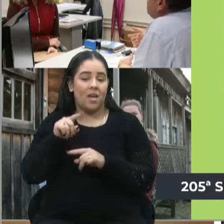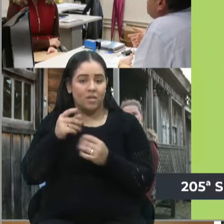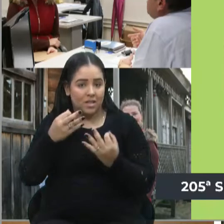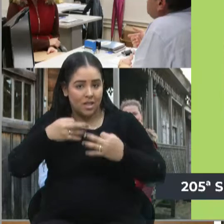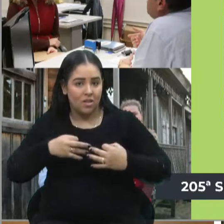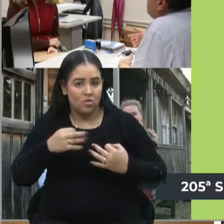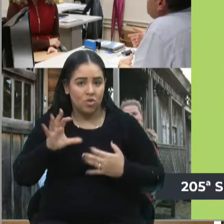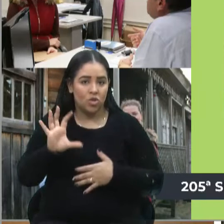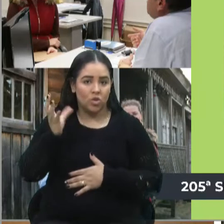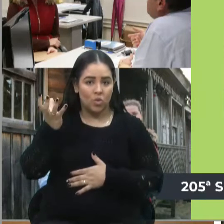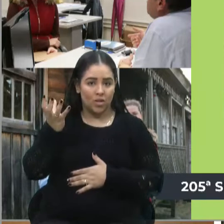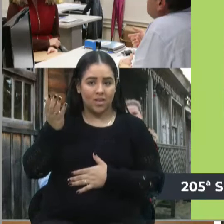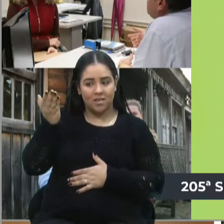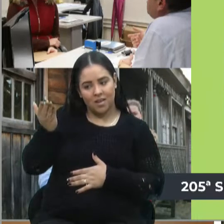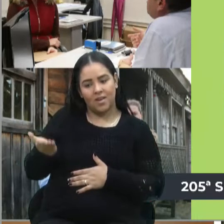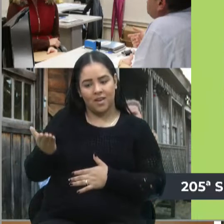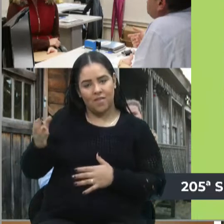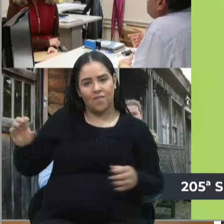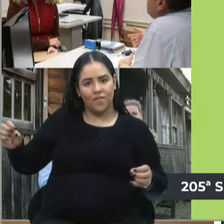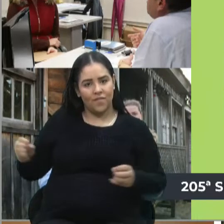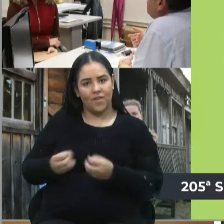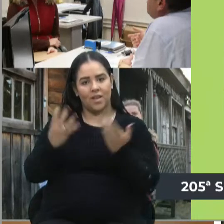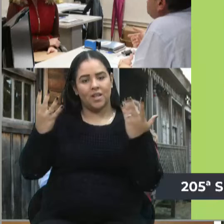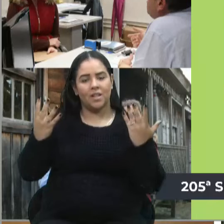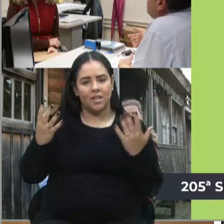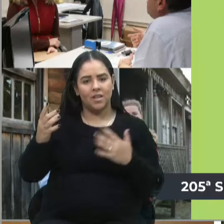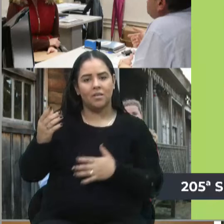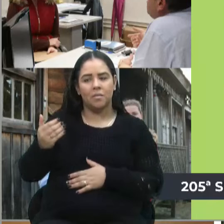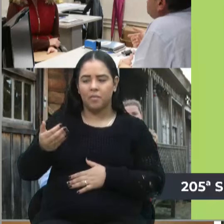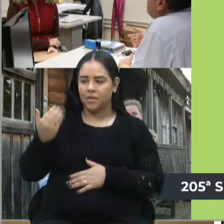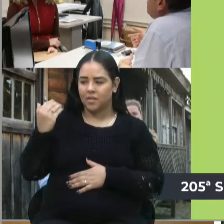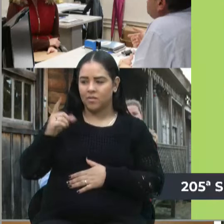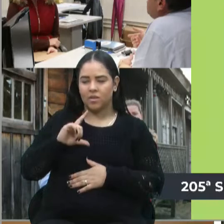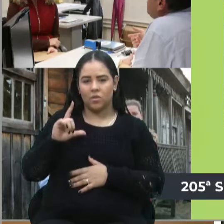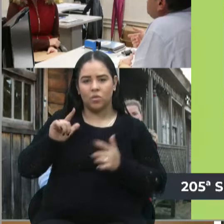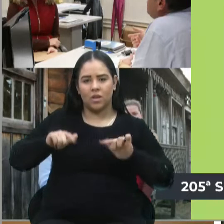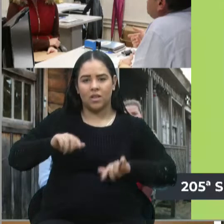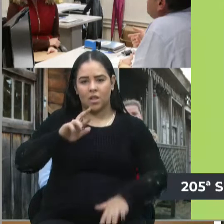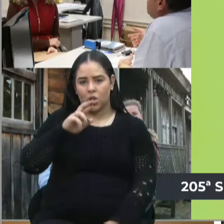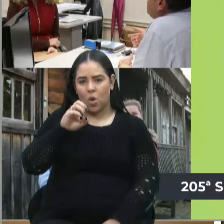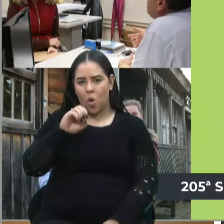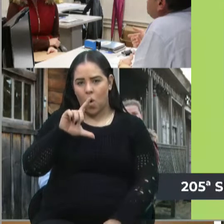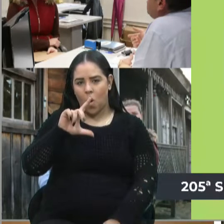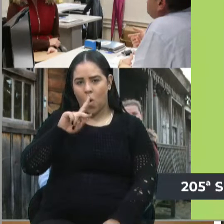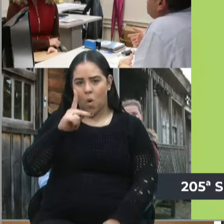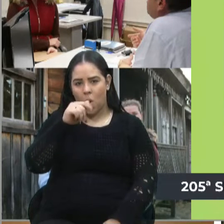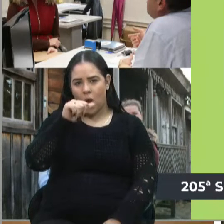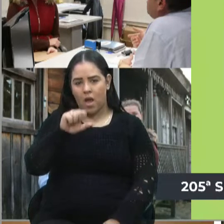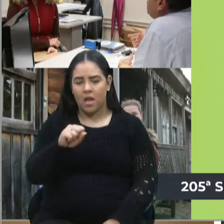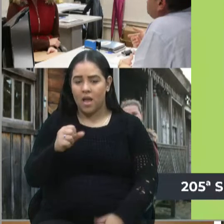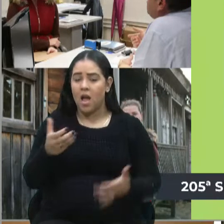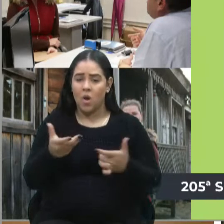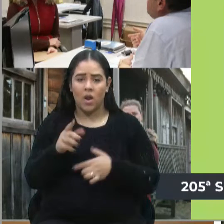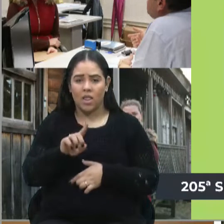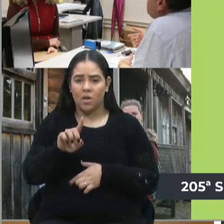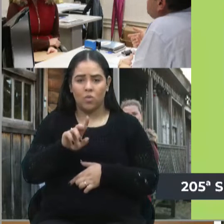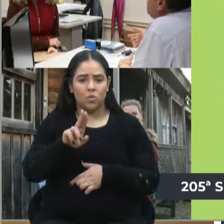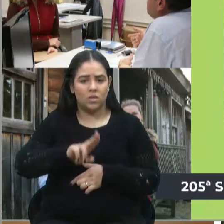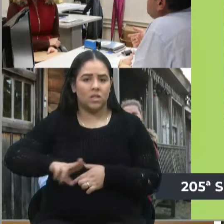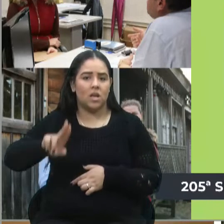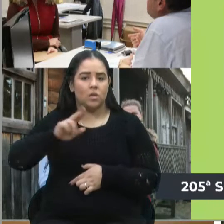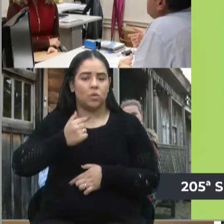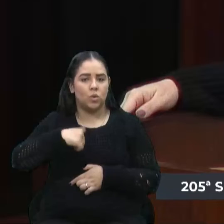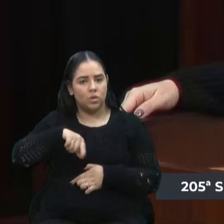ali, onde ficava, né, o espaço das rolhas, e agora ele não está sendo utilizado. Então, a gente